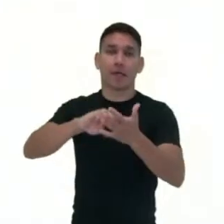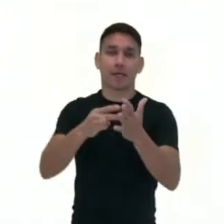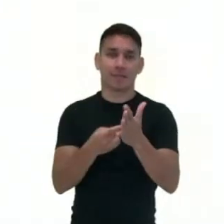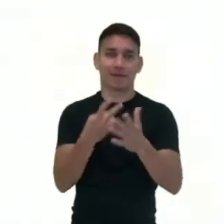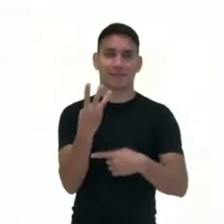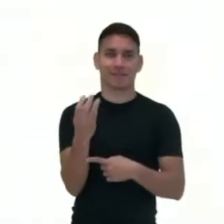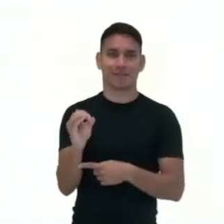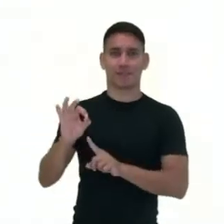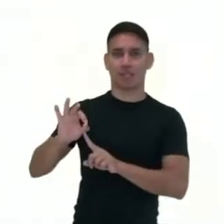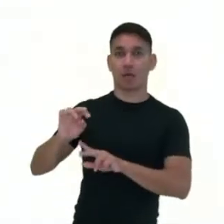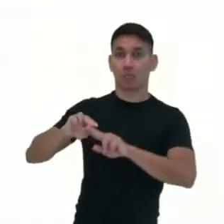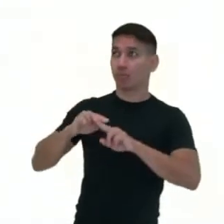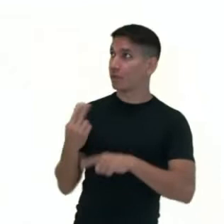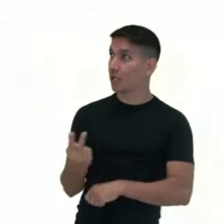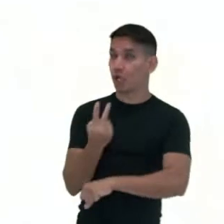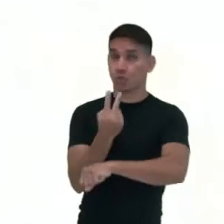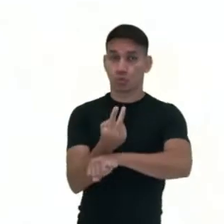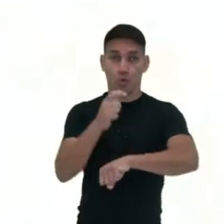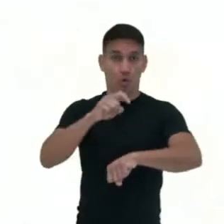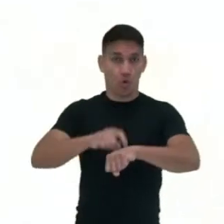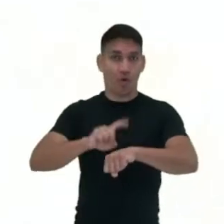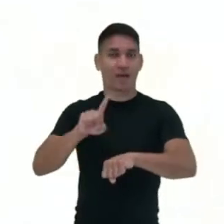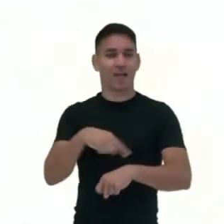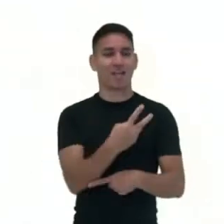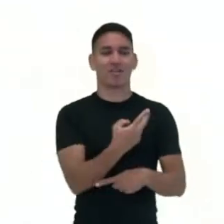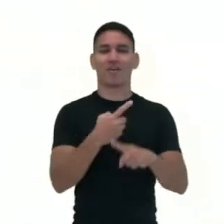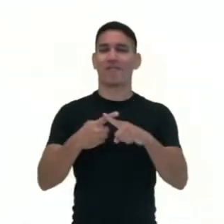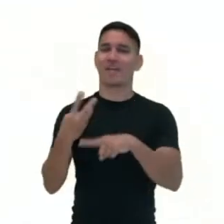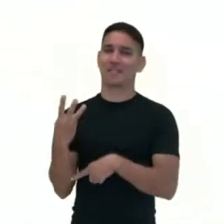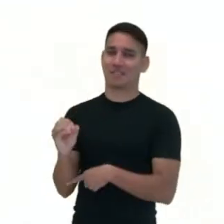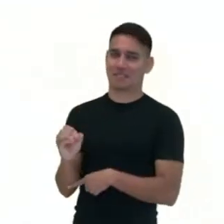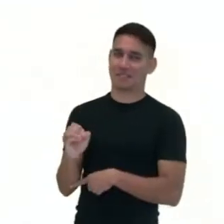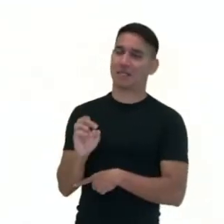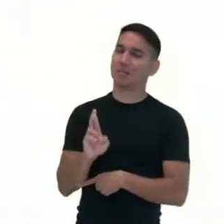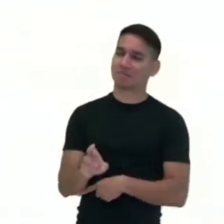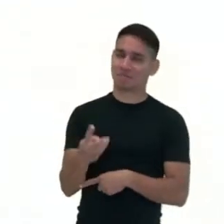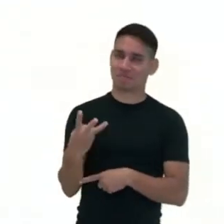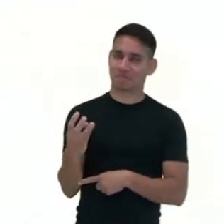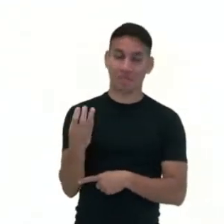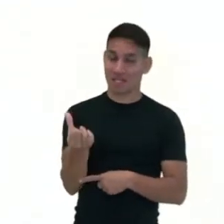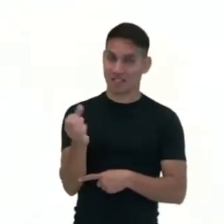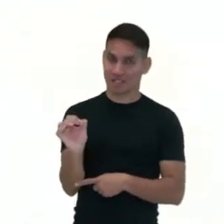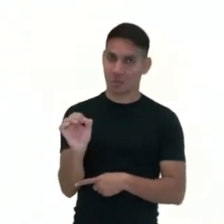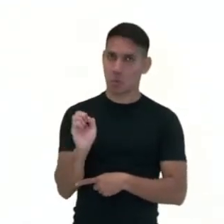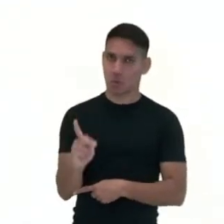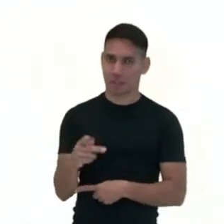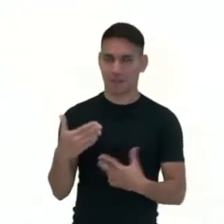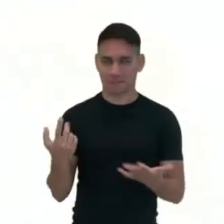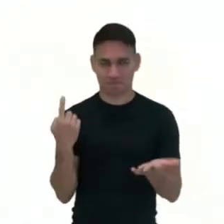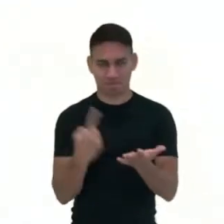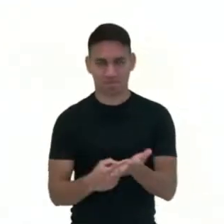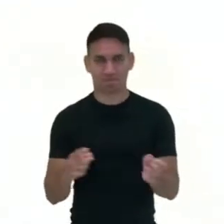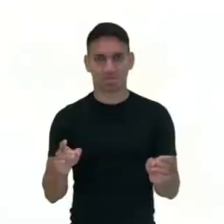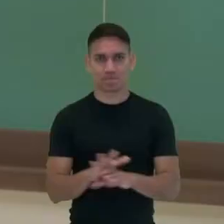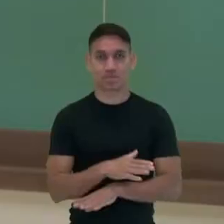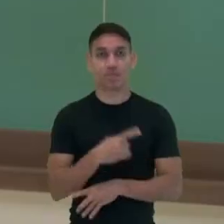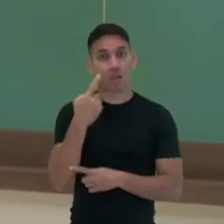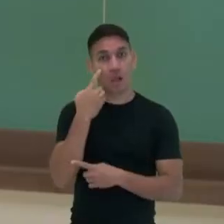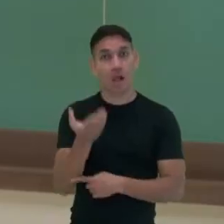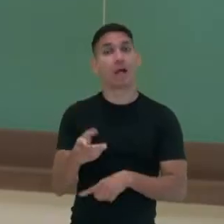graus. Como eu tenho 2 horas, então eu tenho 2 vezes 30, que é 60. Beleza? Então tá bom. Agora, também